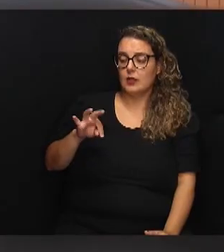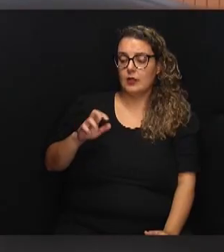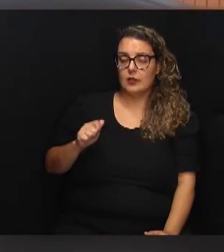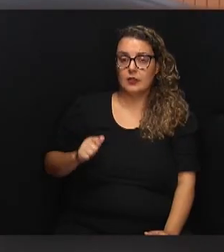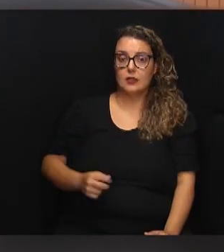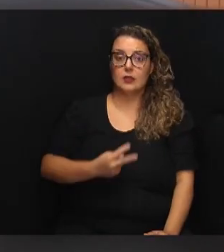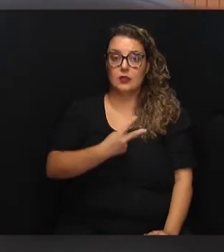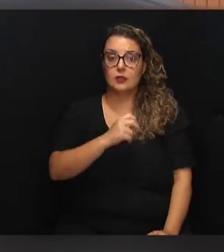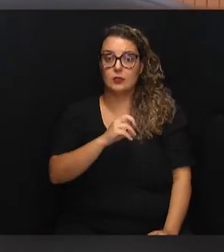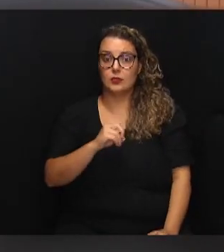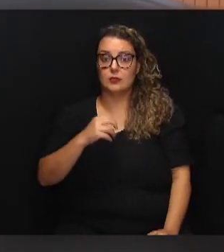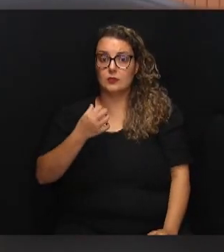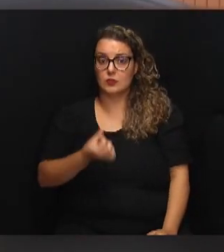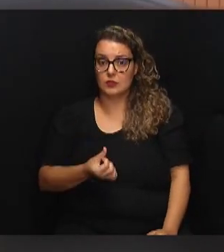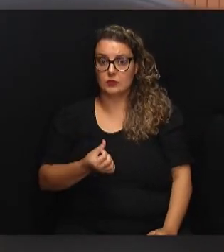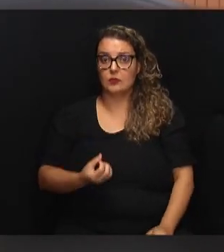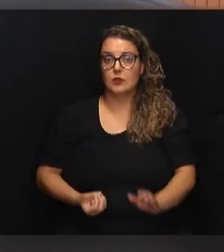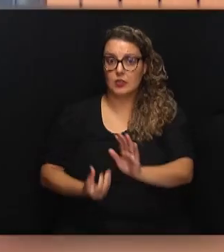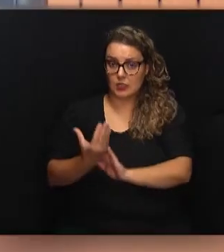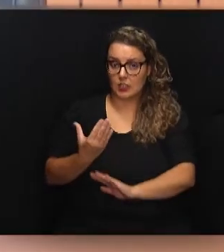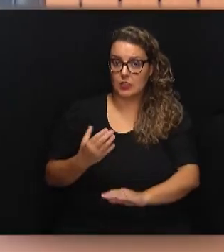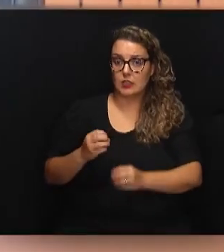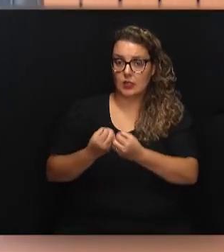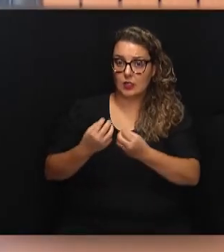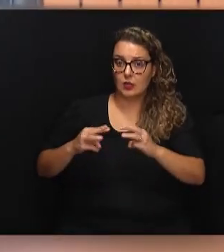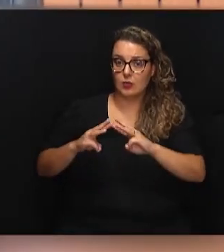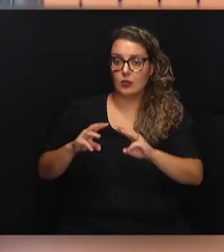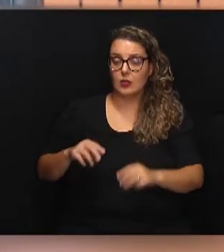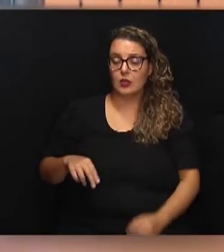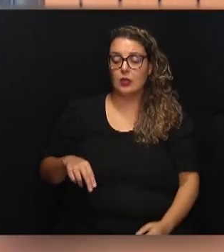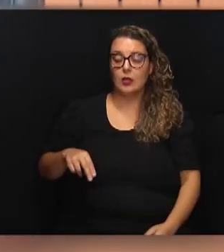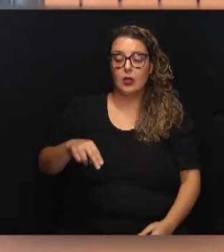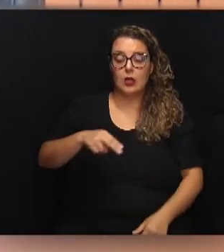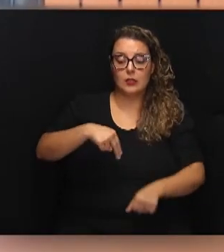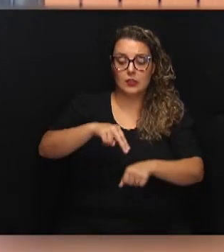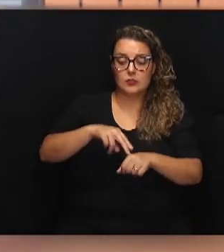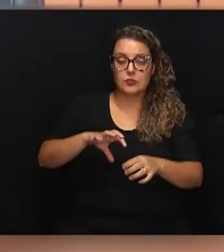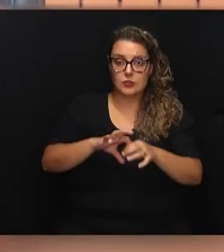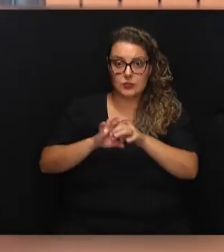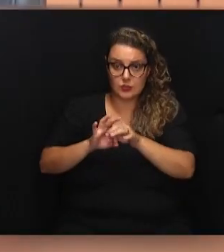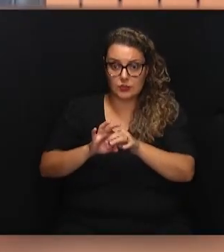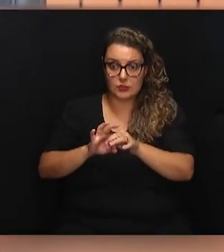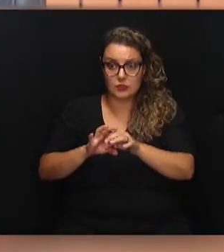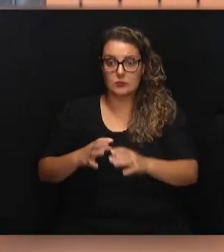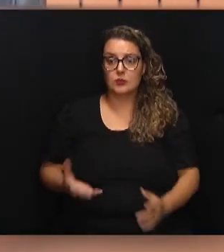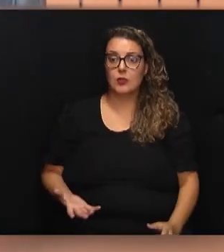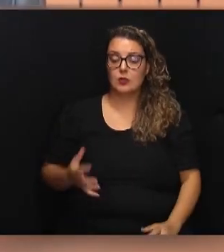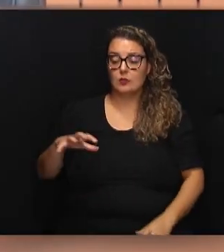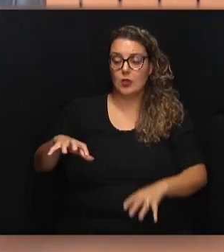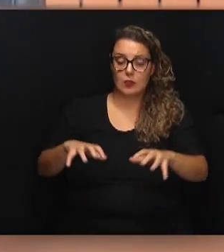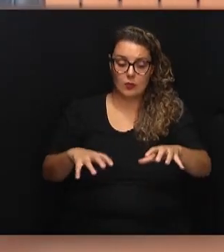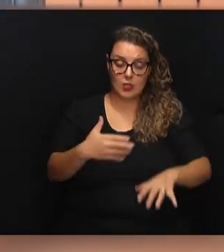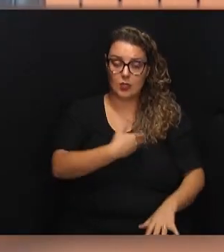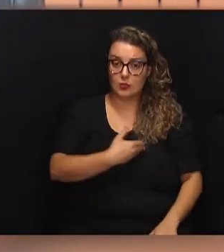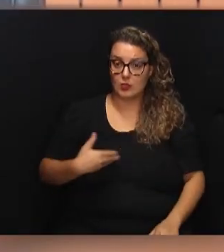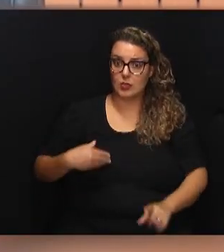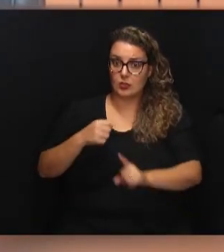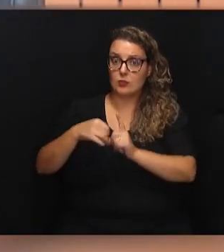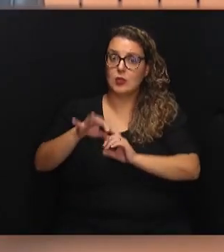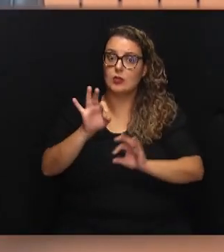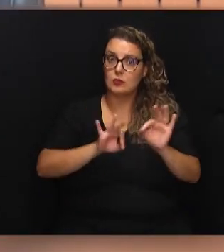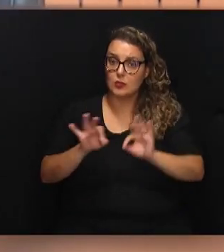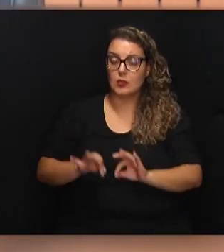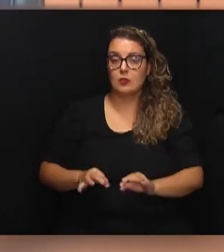ONU, a Organização das Nações Unidas, a fim de sensibilizar a sociedade e os órgãos públicos para a urgência